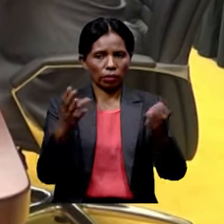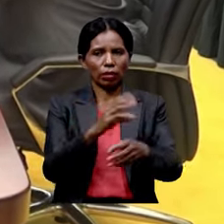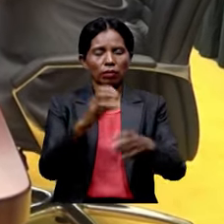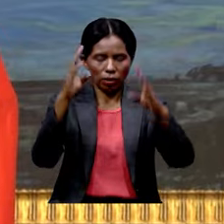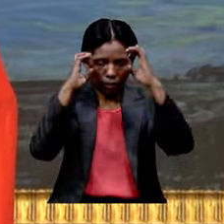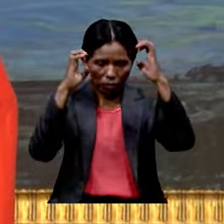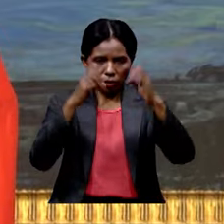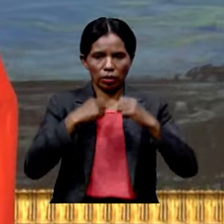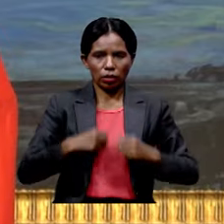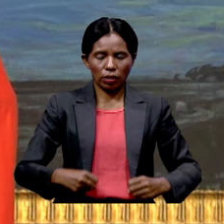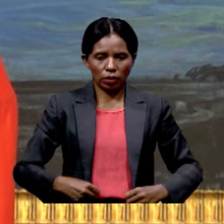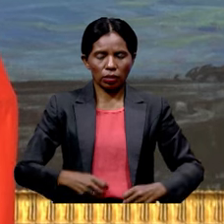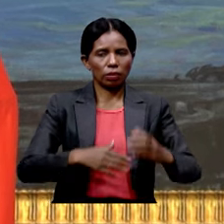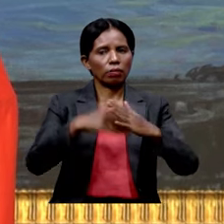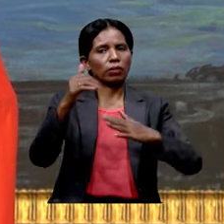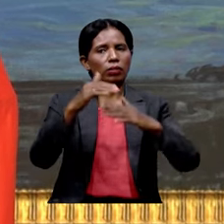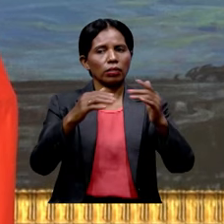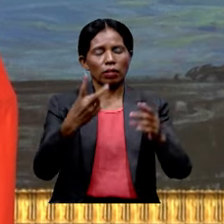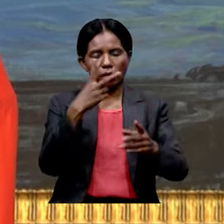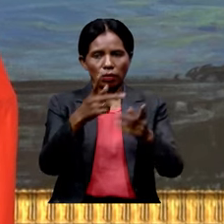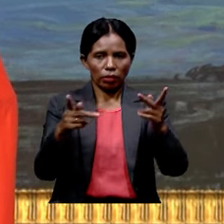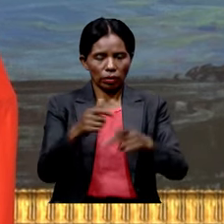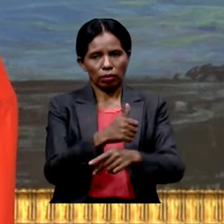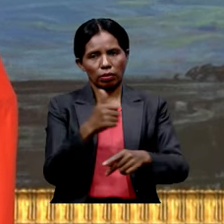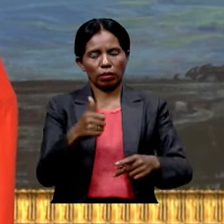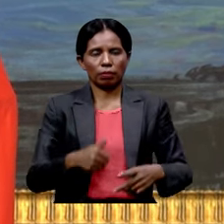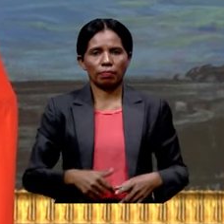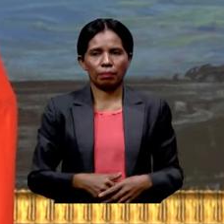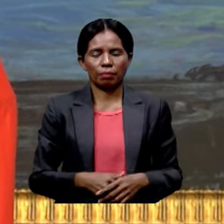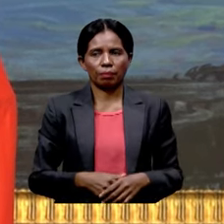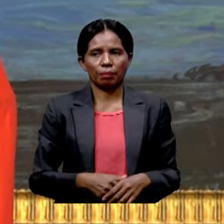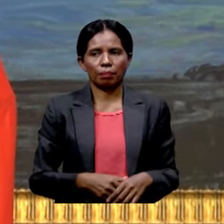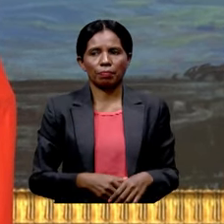educação saúde infraestrutura no área sirseloktan. Adairitus Jimenez, Ziemen.